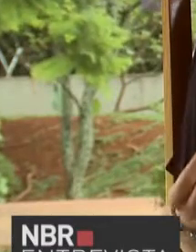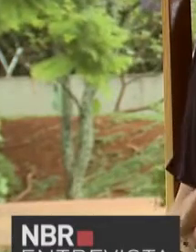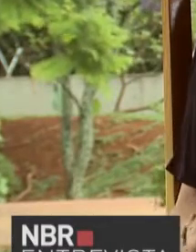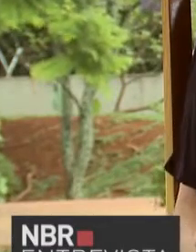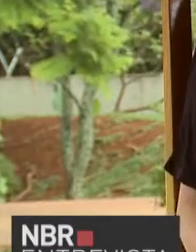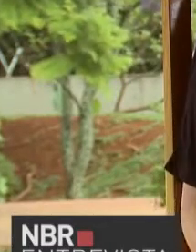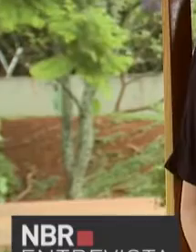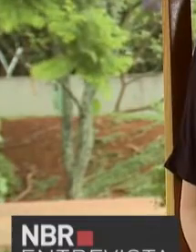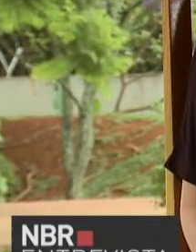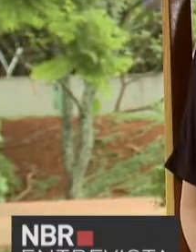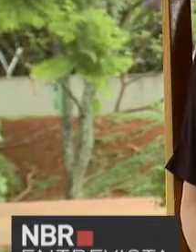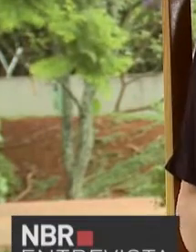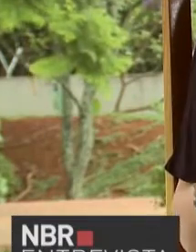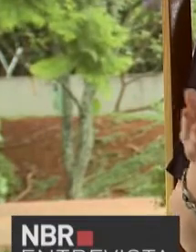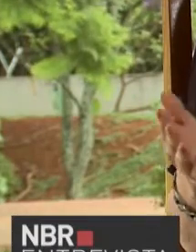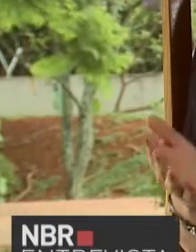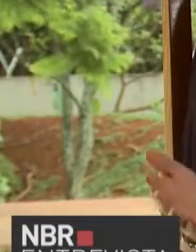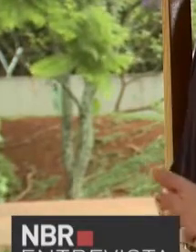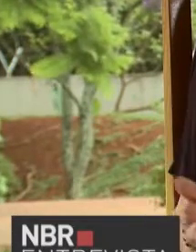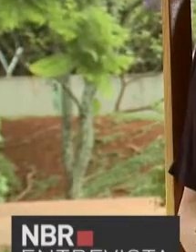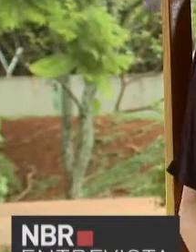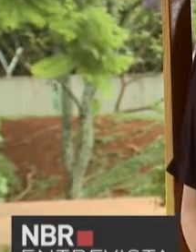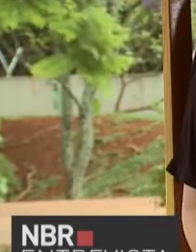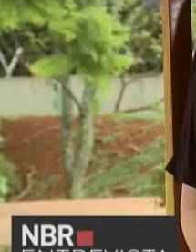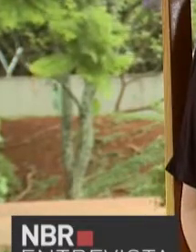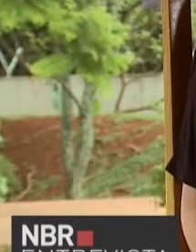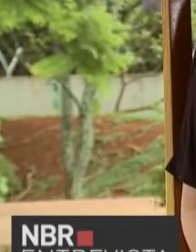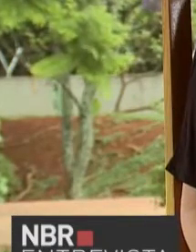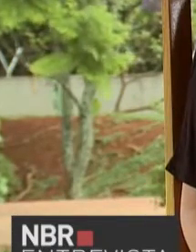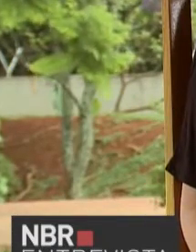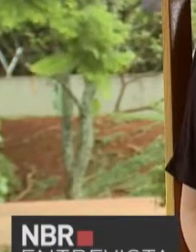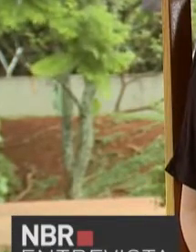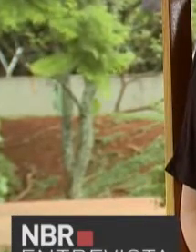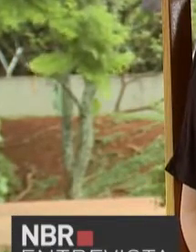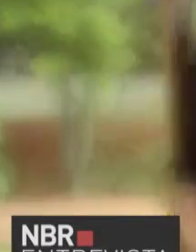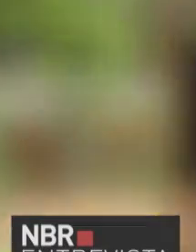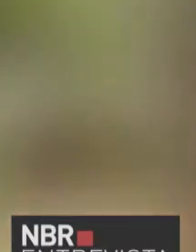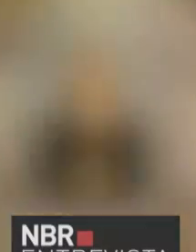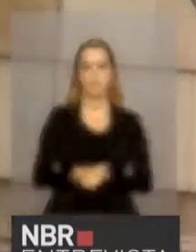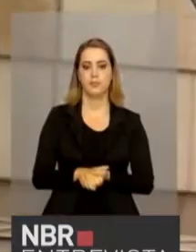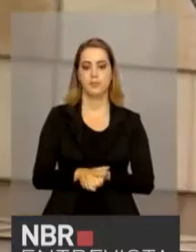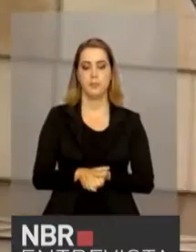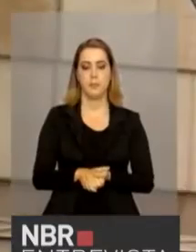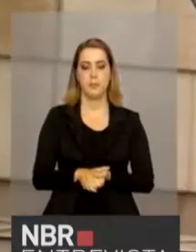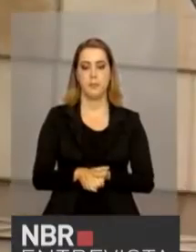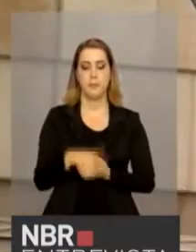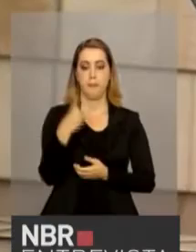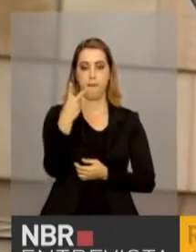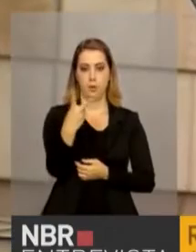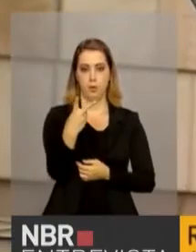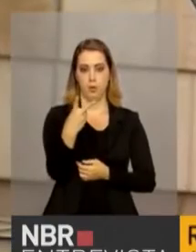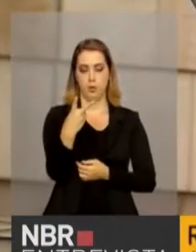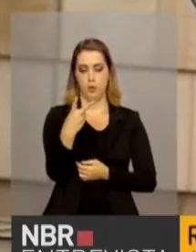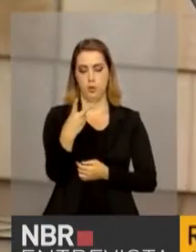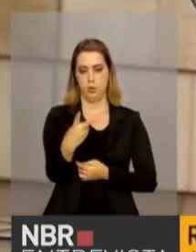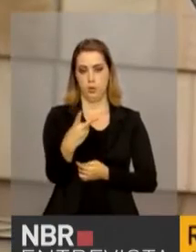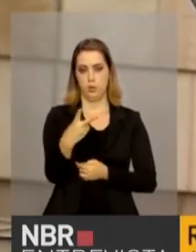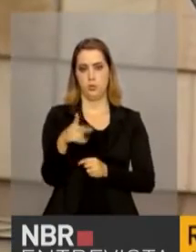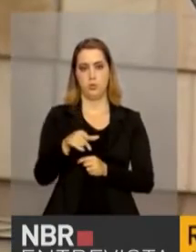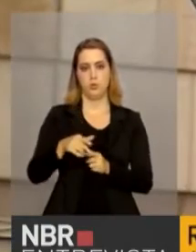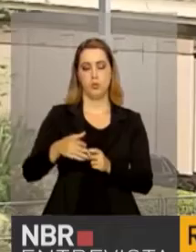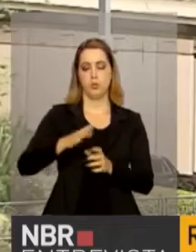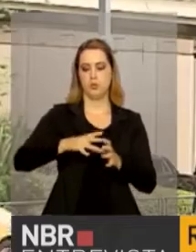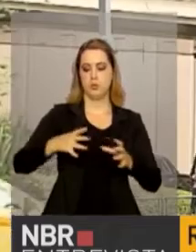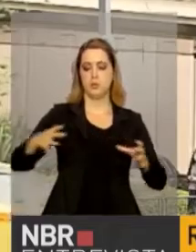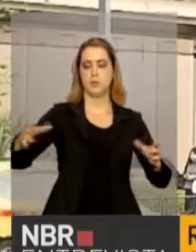reportagem da tv nbr sobre brasil-japão esses dois grandes parceiros comerciais duas das dez maiores economias do